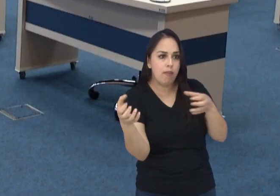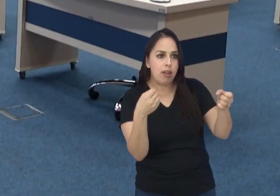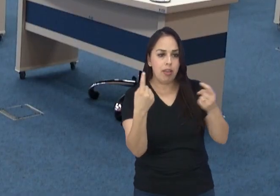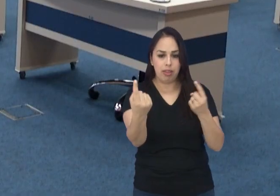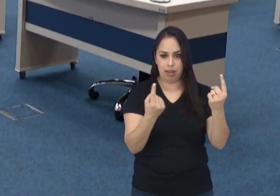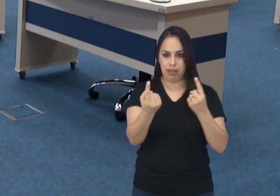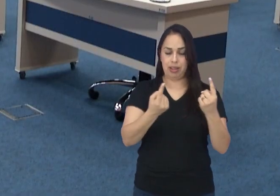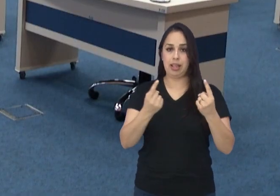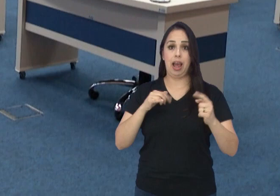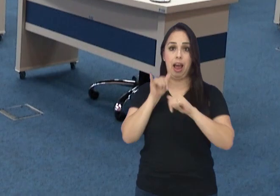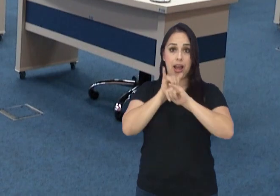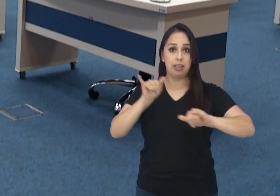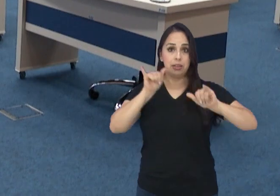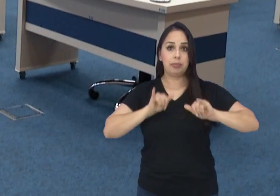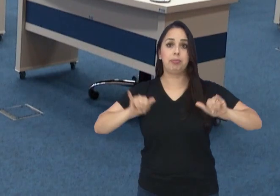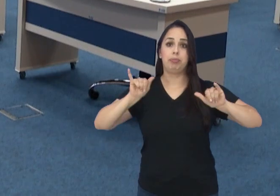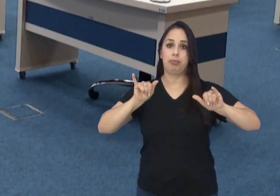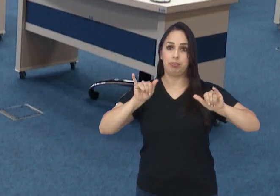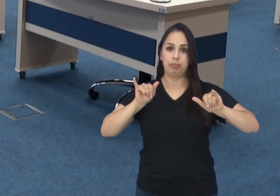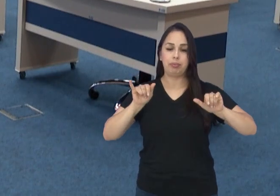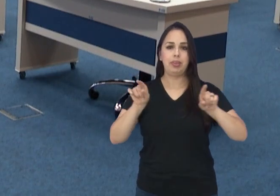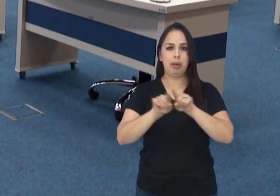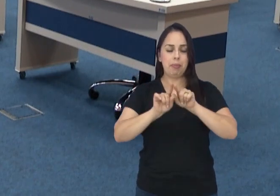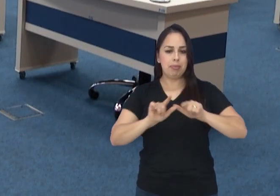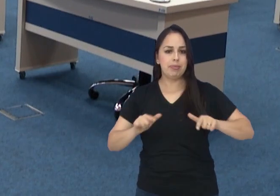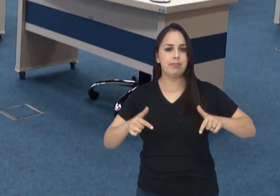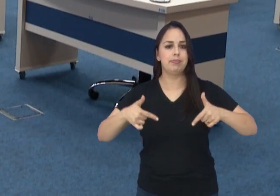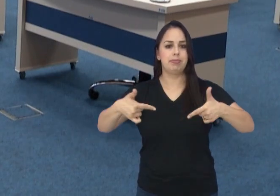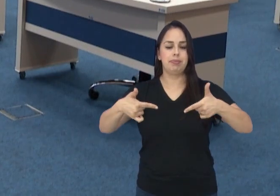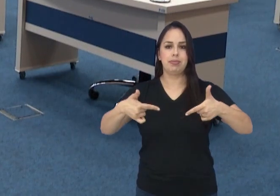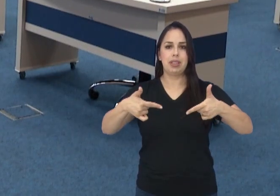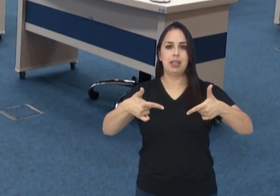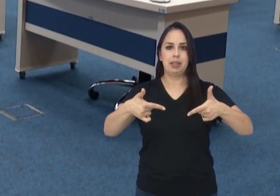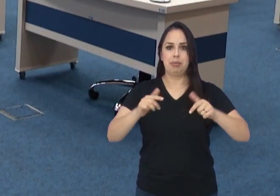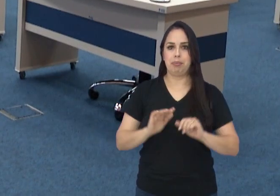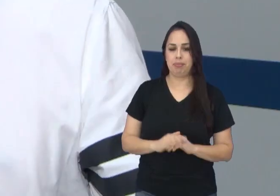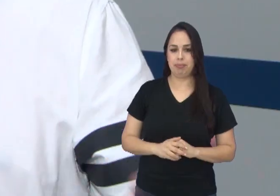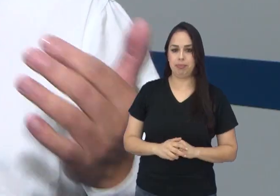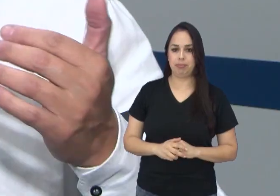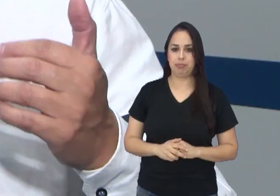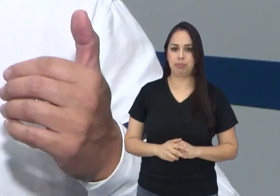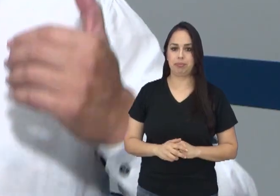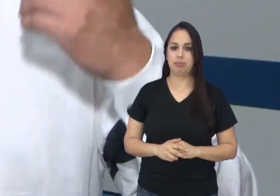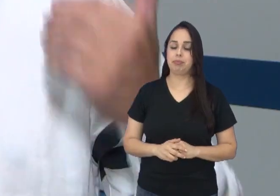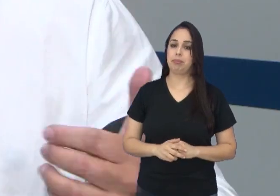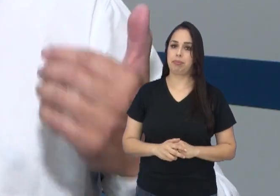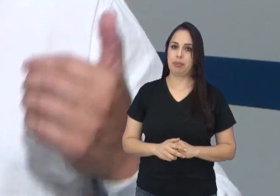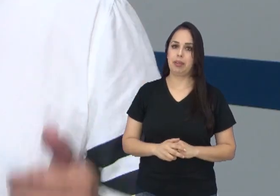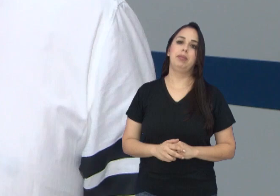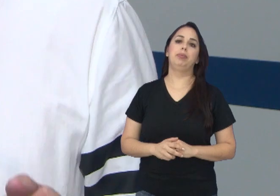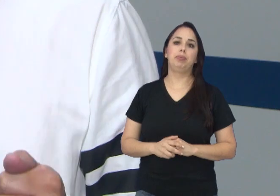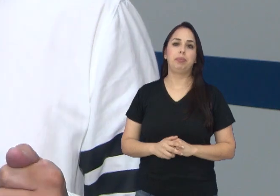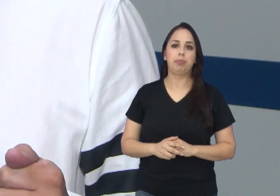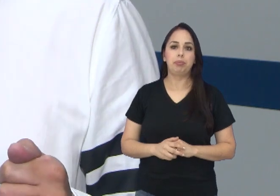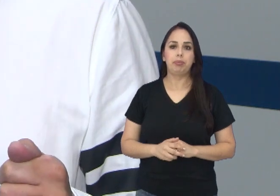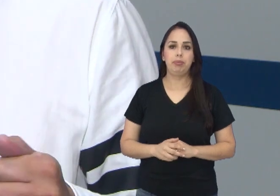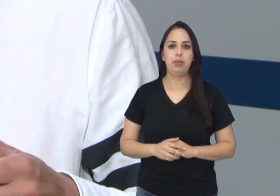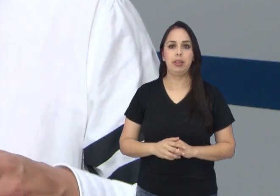da divulgação de campanhas e com ações para facilitar a doação de sangue. O poder público